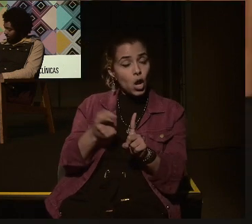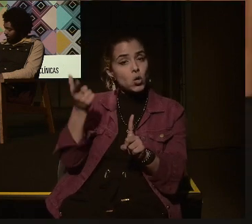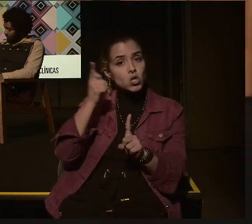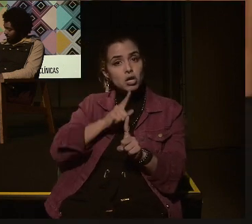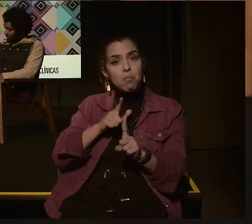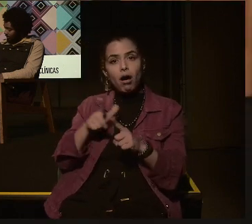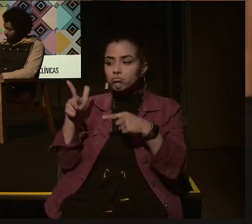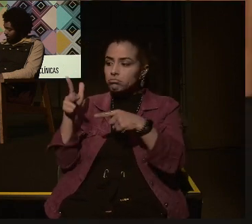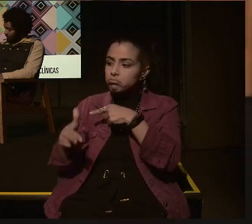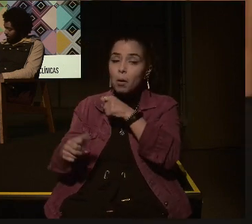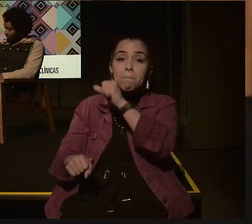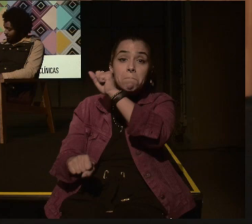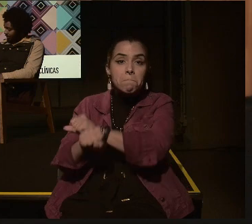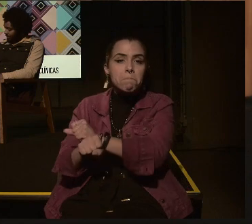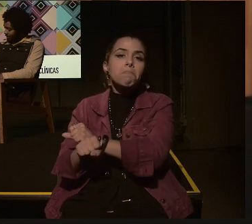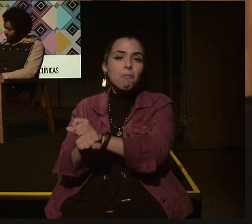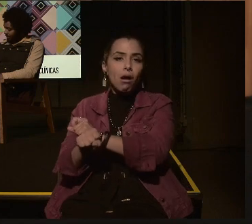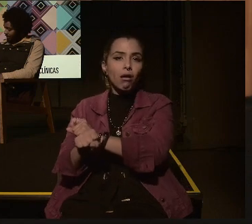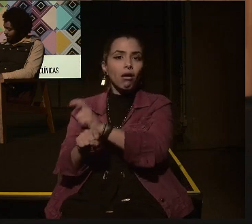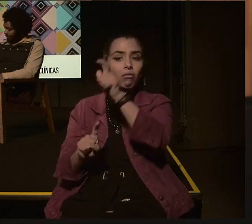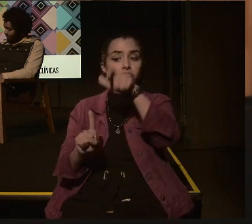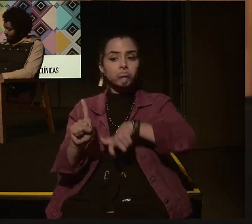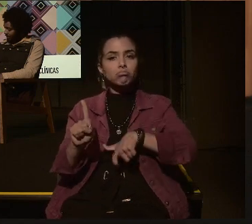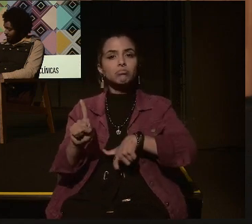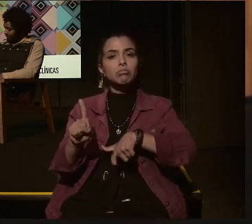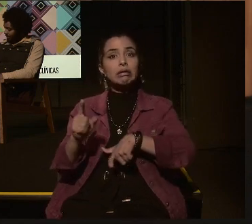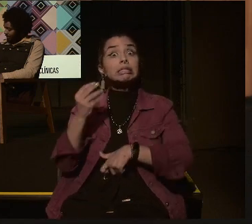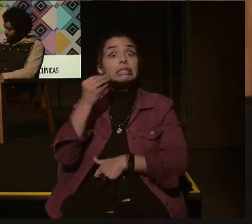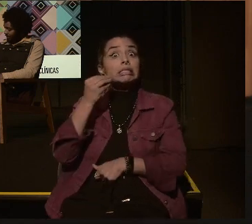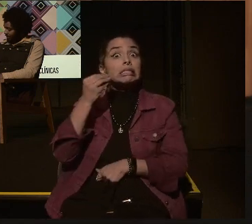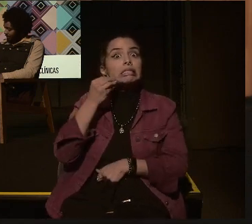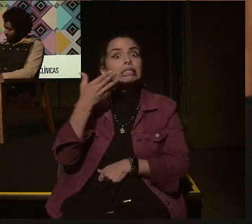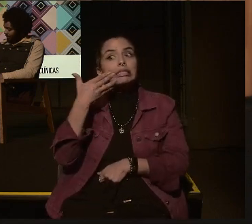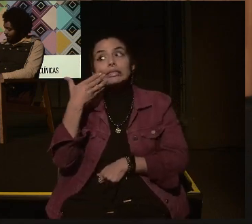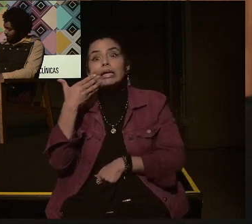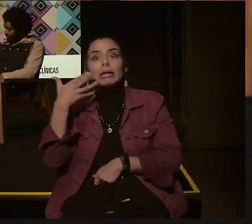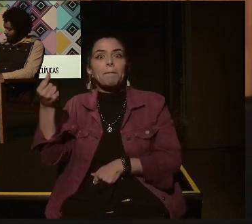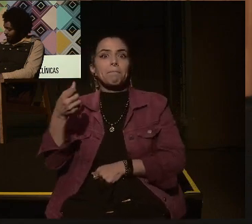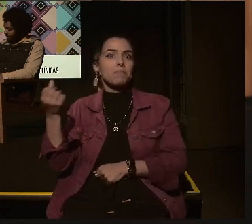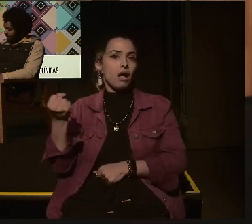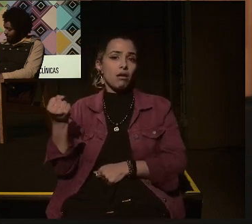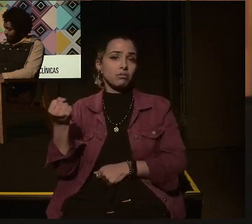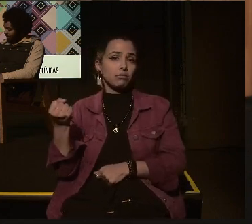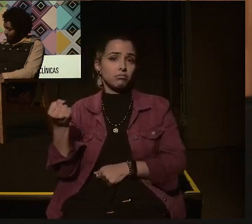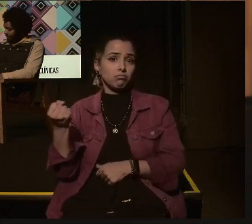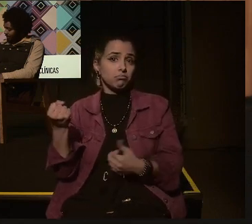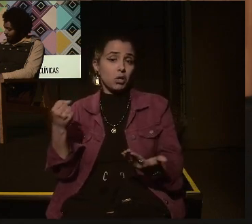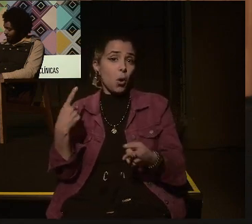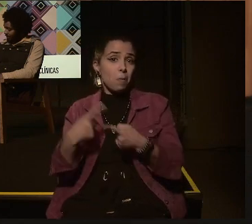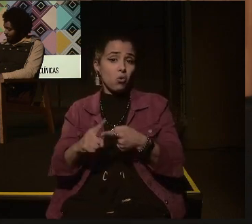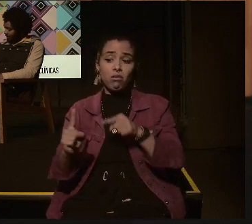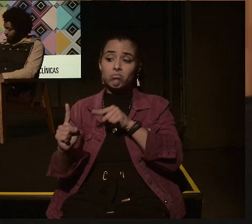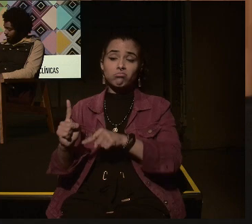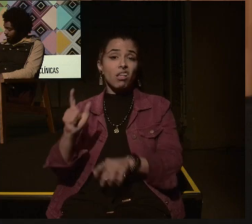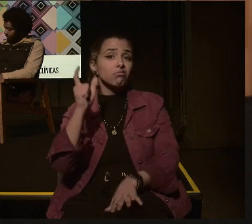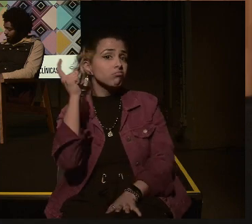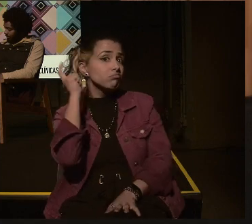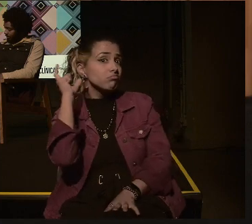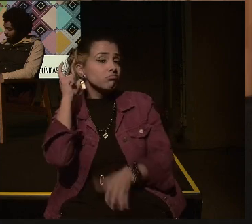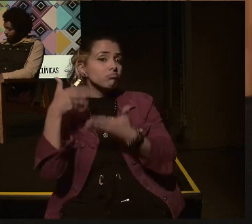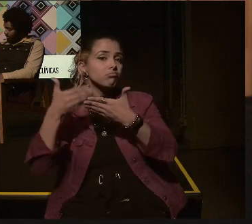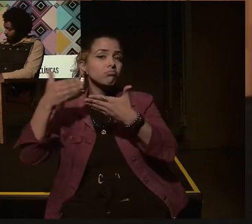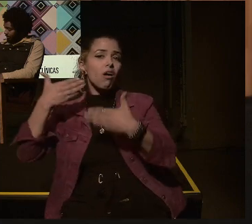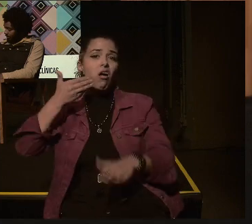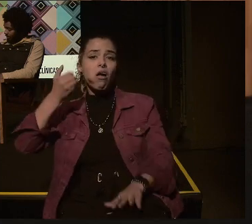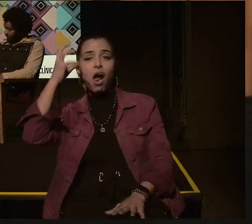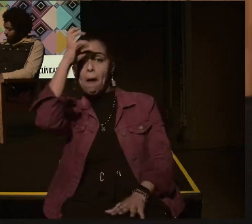romper com um apelo à branquitude. Ele estava num apelo a algo que ele aprendeu e era